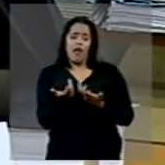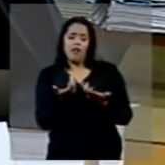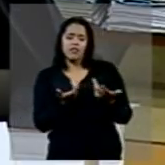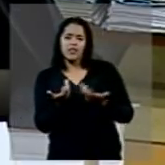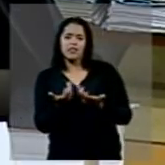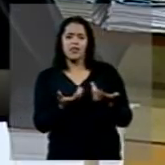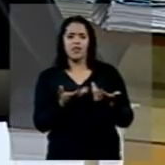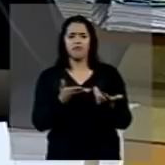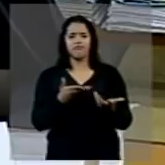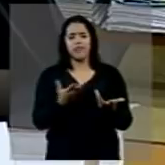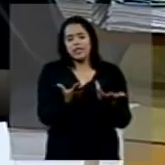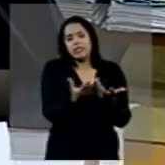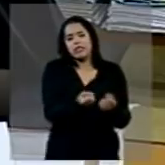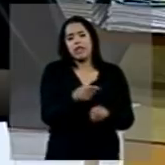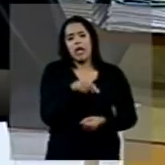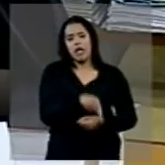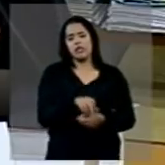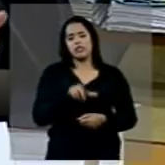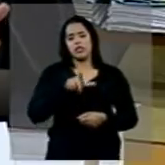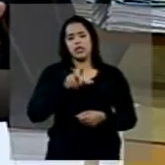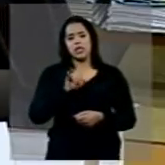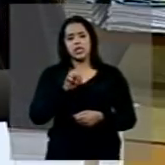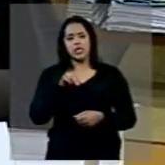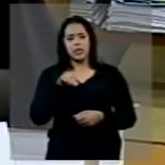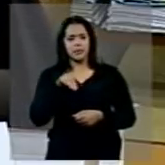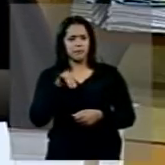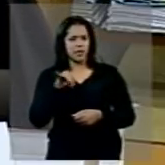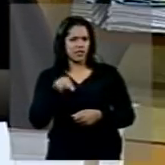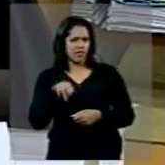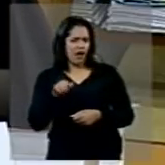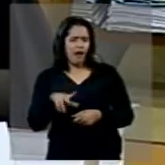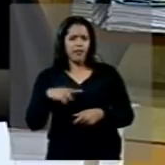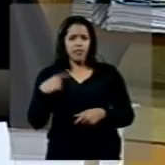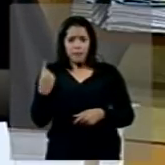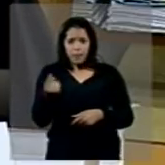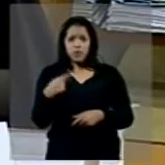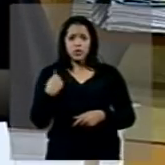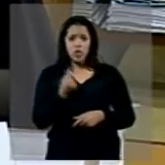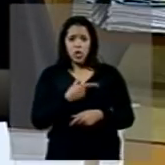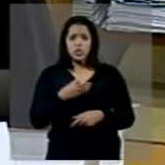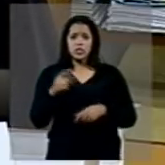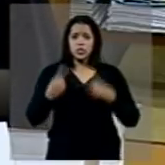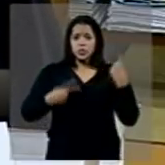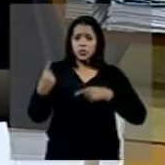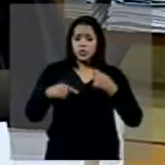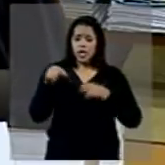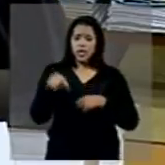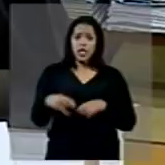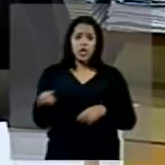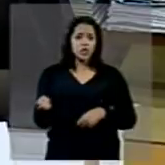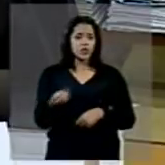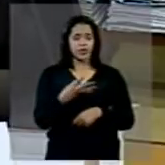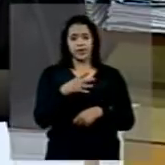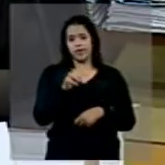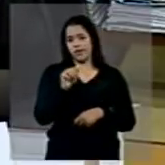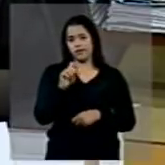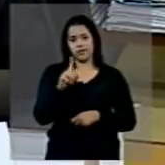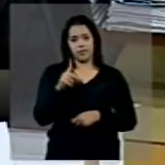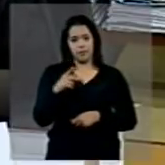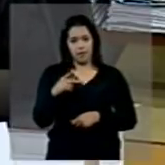que certamente poderia, daqui a pouco, nós estaríamos discutindo talvez uma nova DPF, doutor